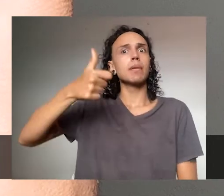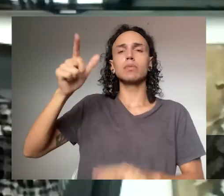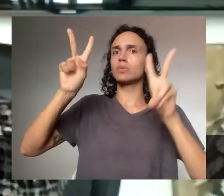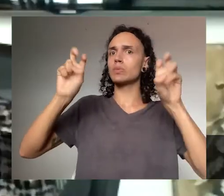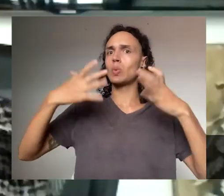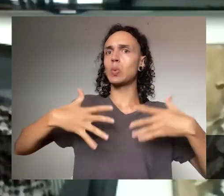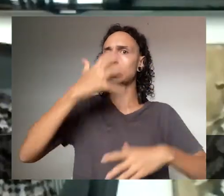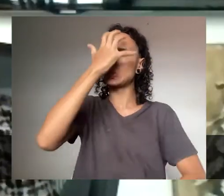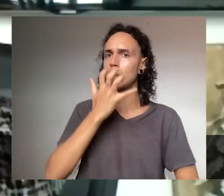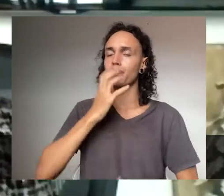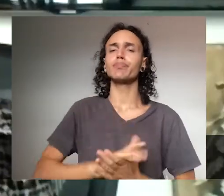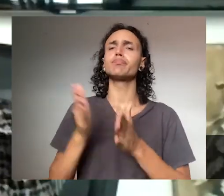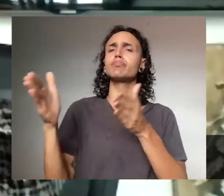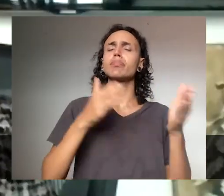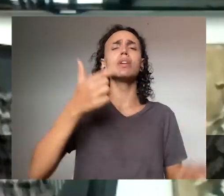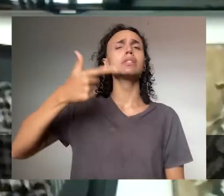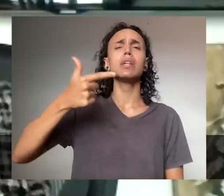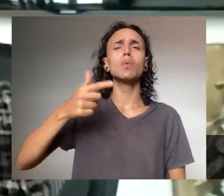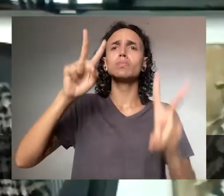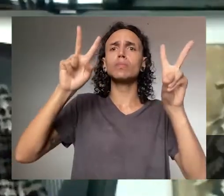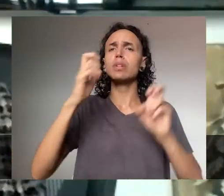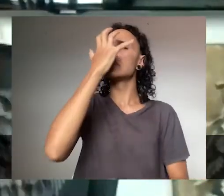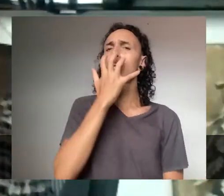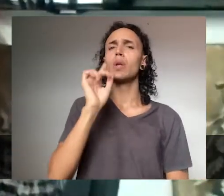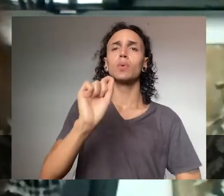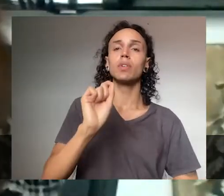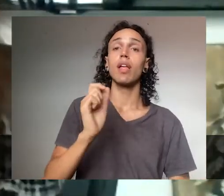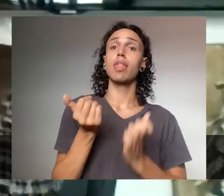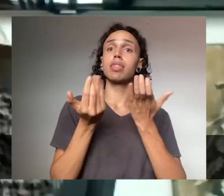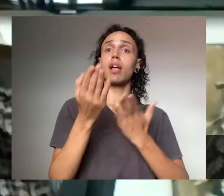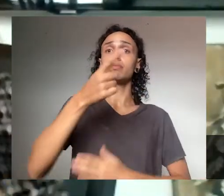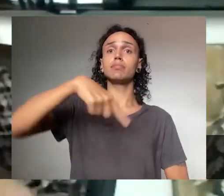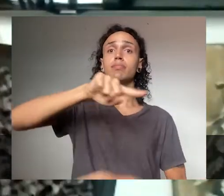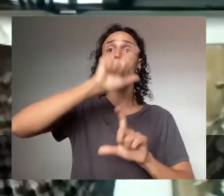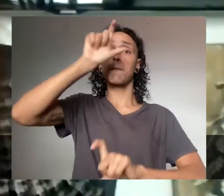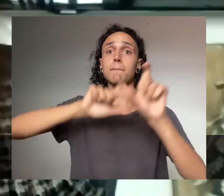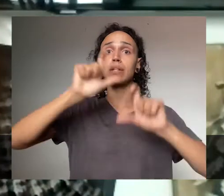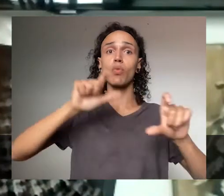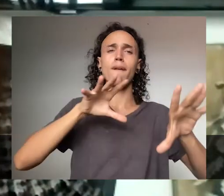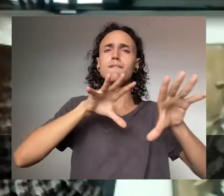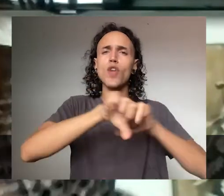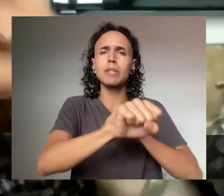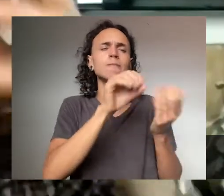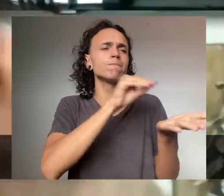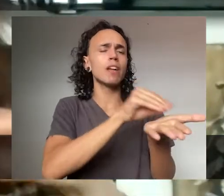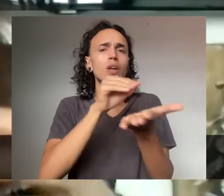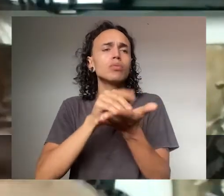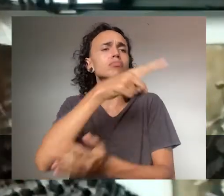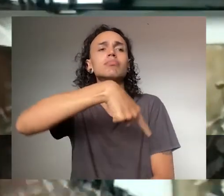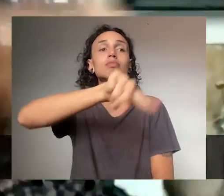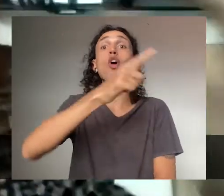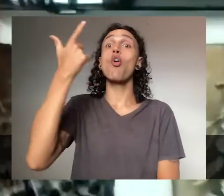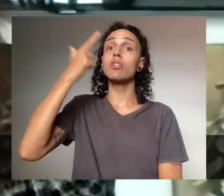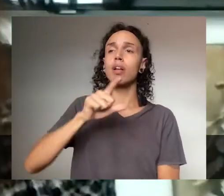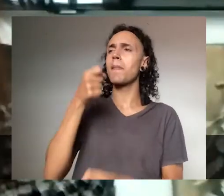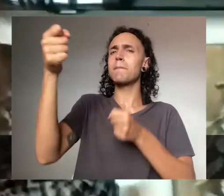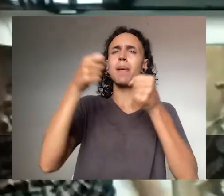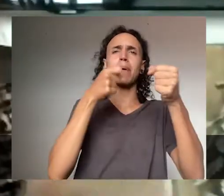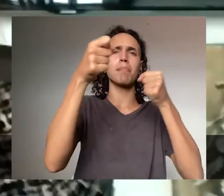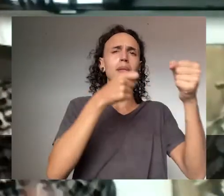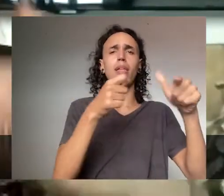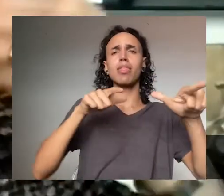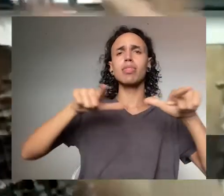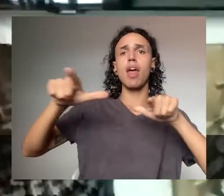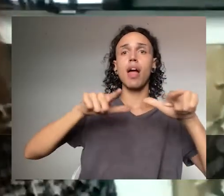questão. A segunda grande questão é dar condições a essas pessoas menos habilitadas que elas cheguem no mercado de trabalho